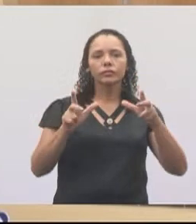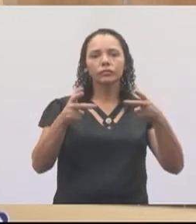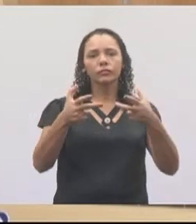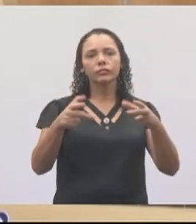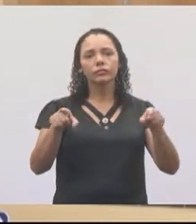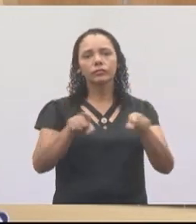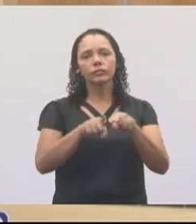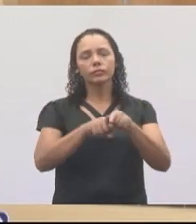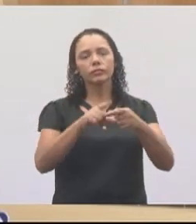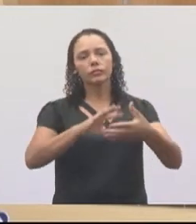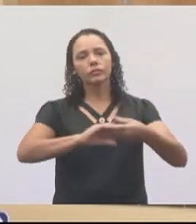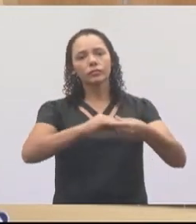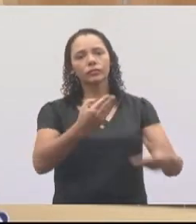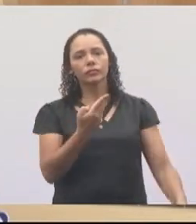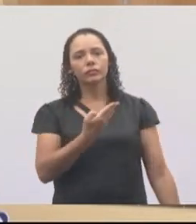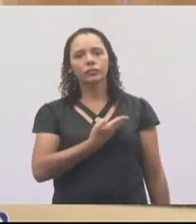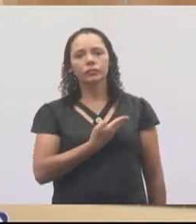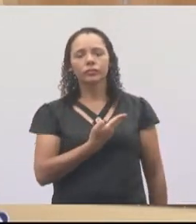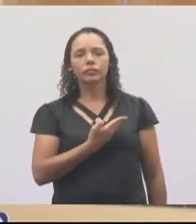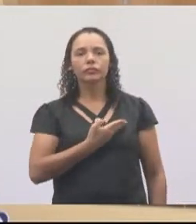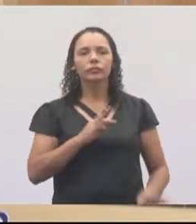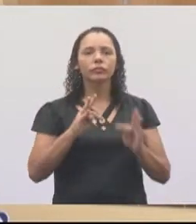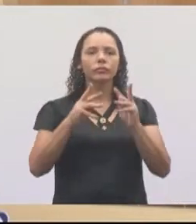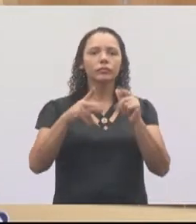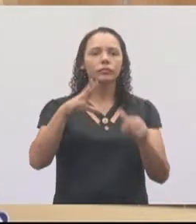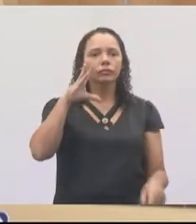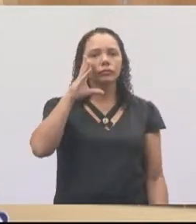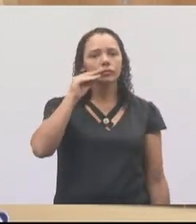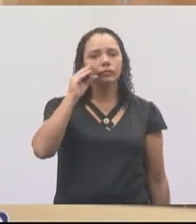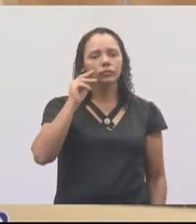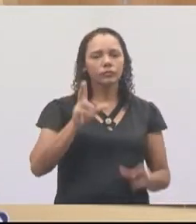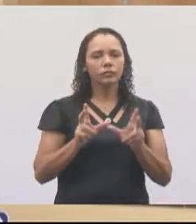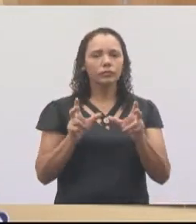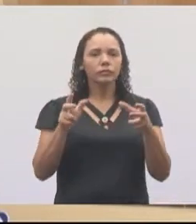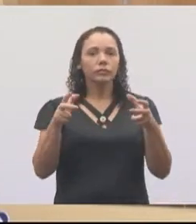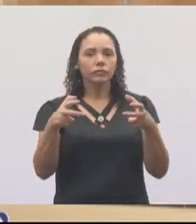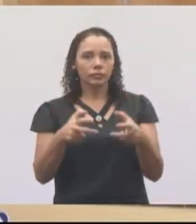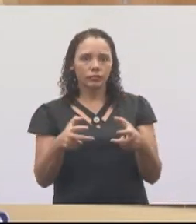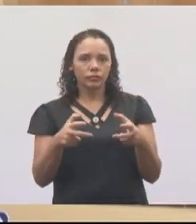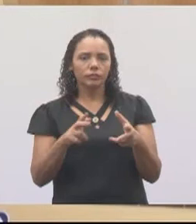cumprimentar os nobres pares, todos os funcionários aqui da casa,